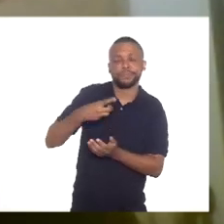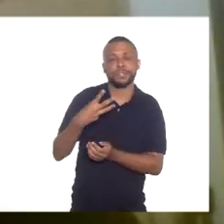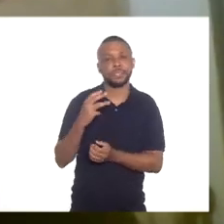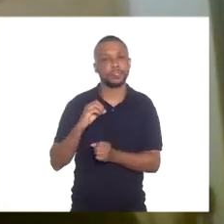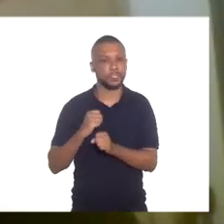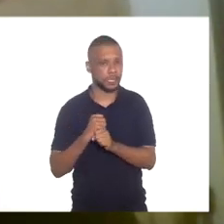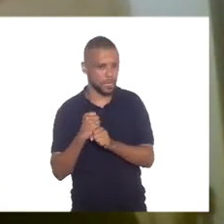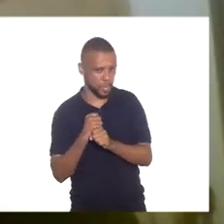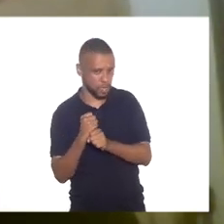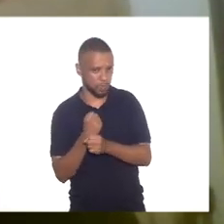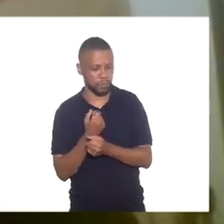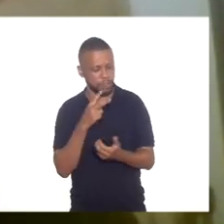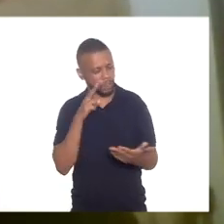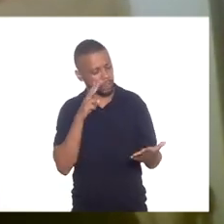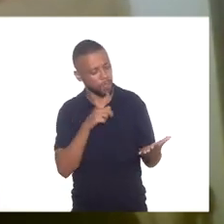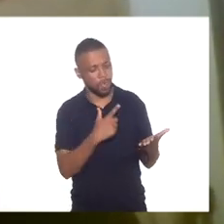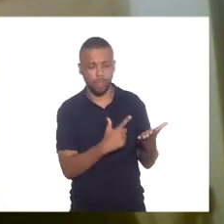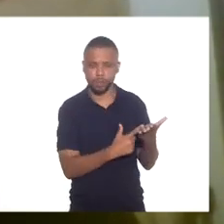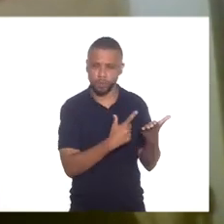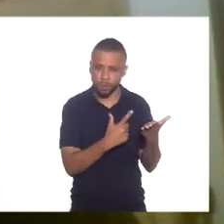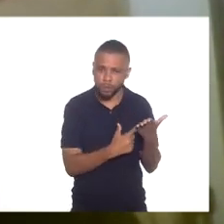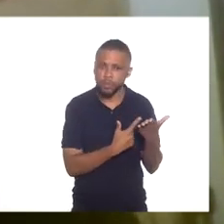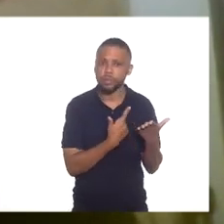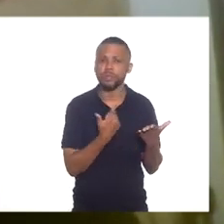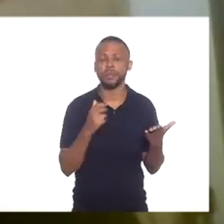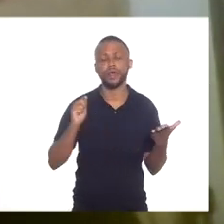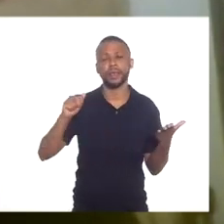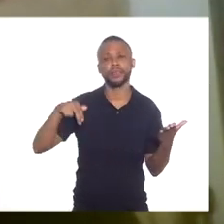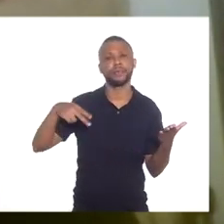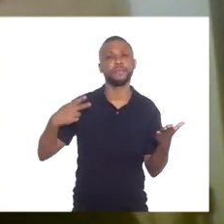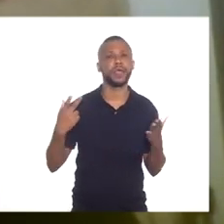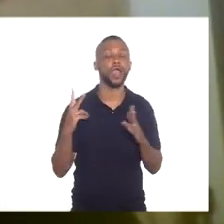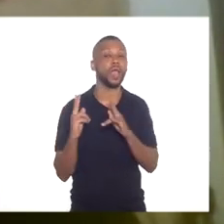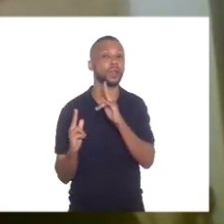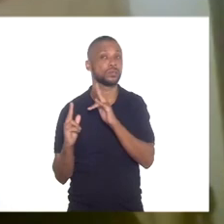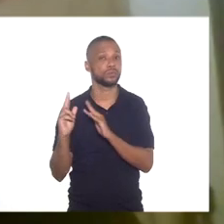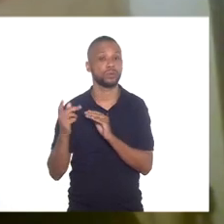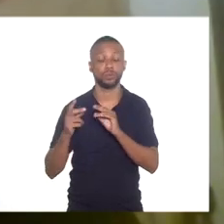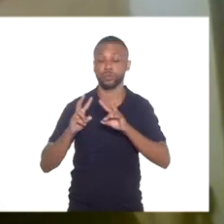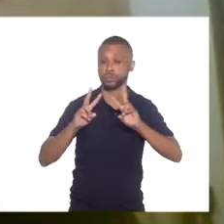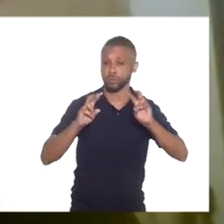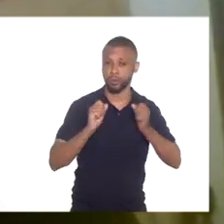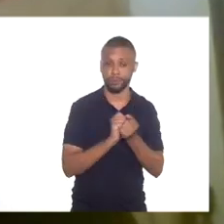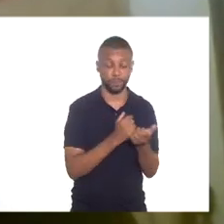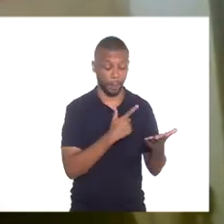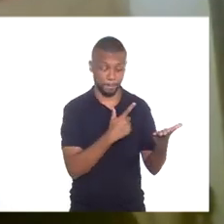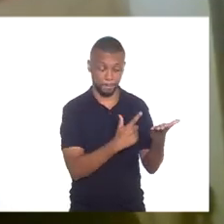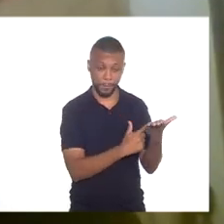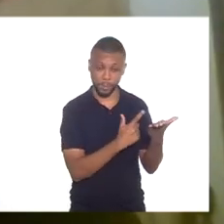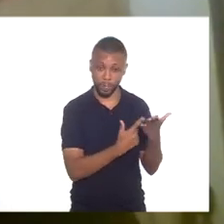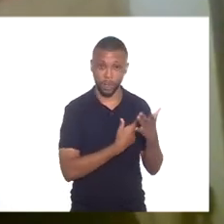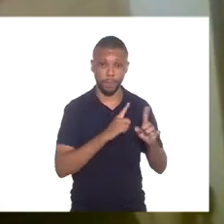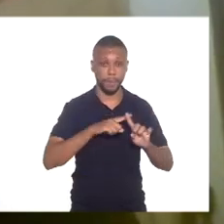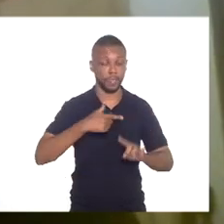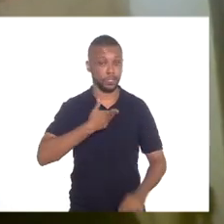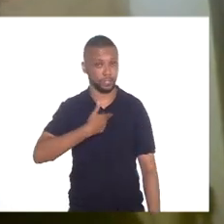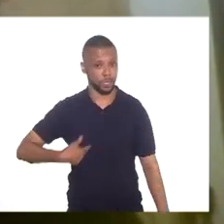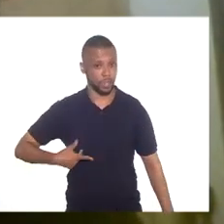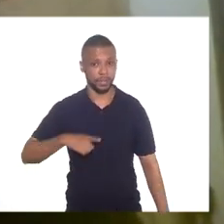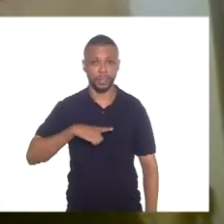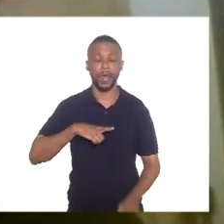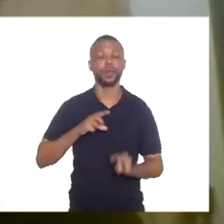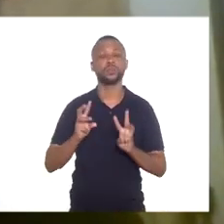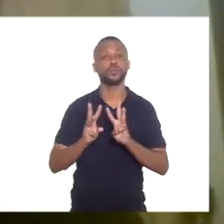um livro que a ANP editou na minha época, que se chama Petróleo e Estado, está, né, no site da